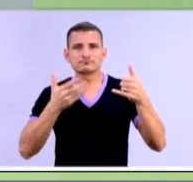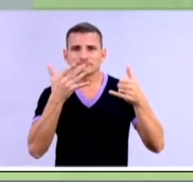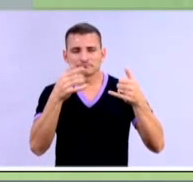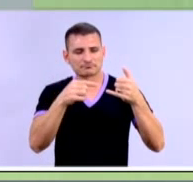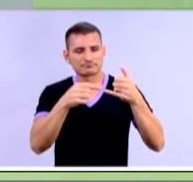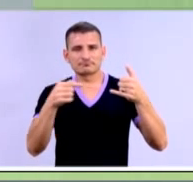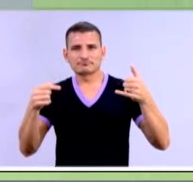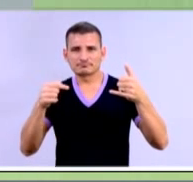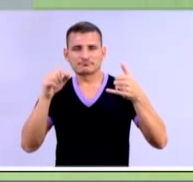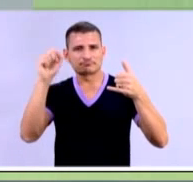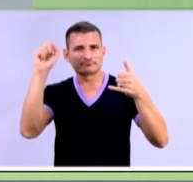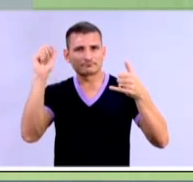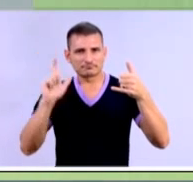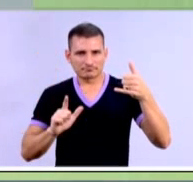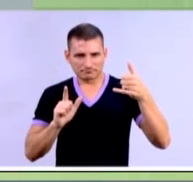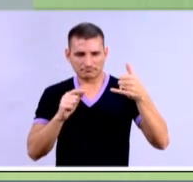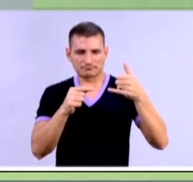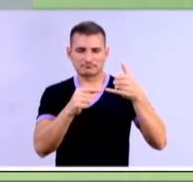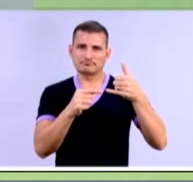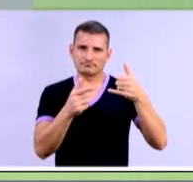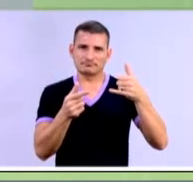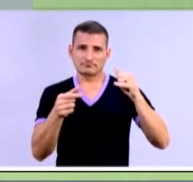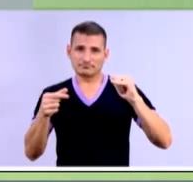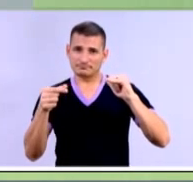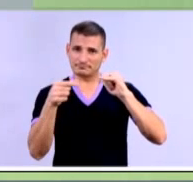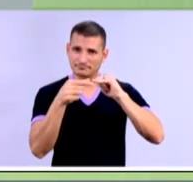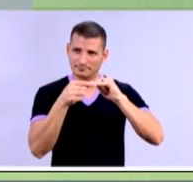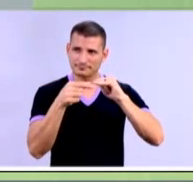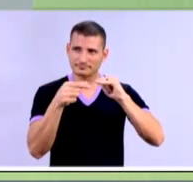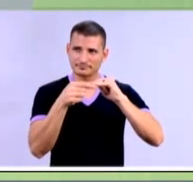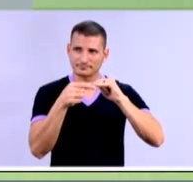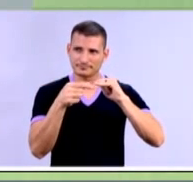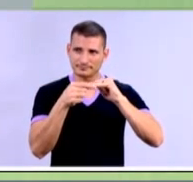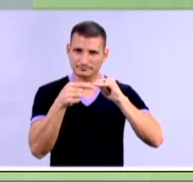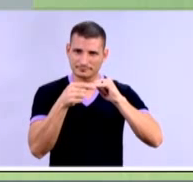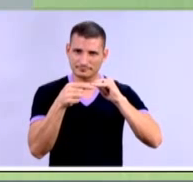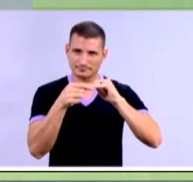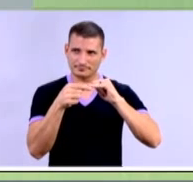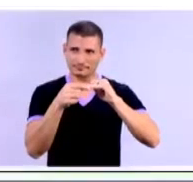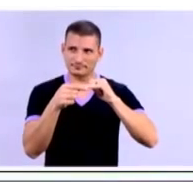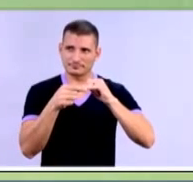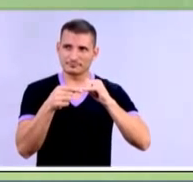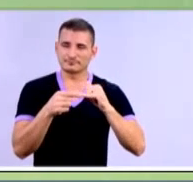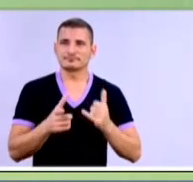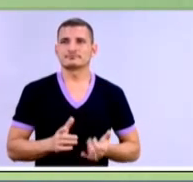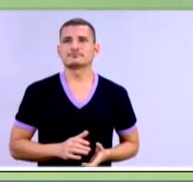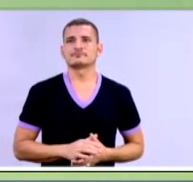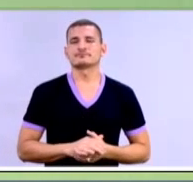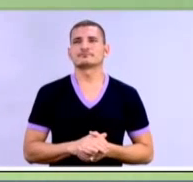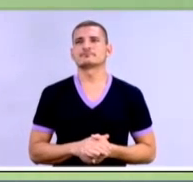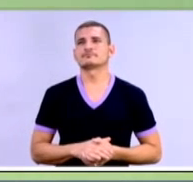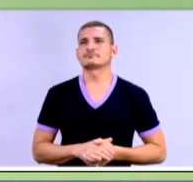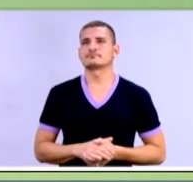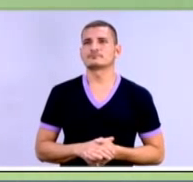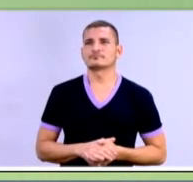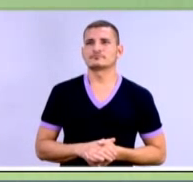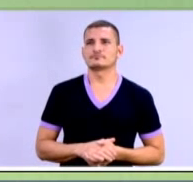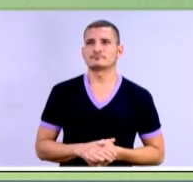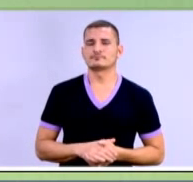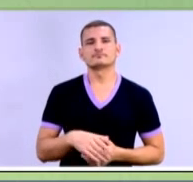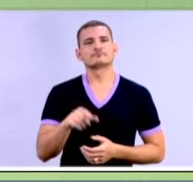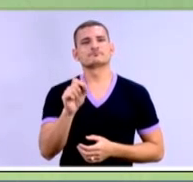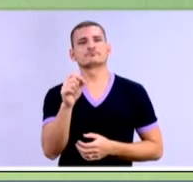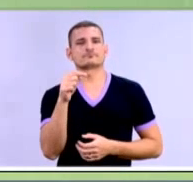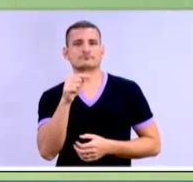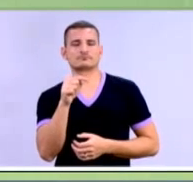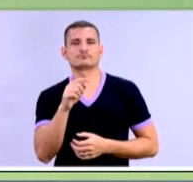cabo. O conector ele é colocado posteriormente, mas esse é o cabo de par trançado. E o que ele é?